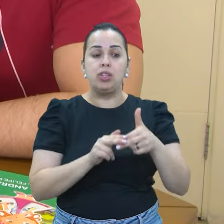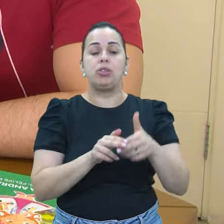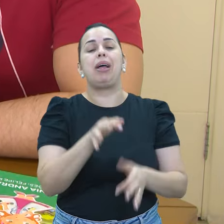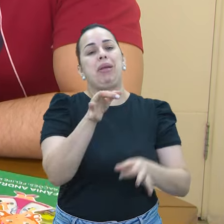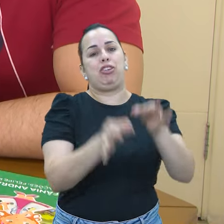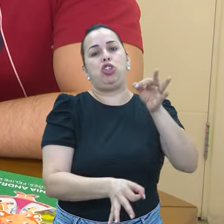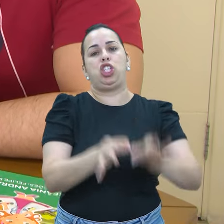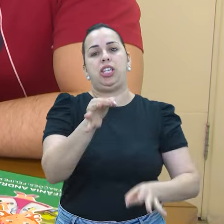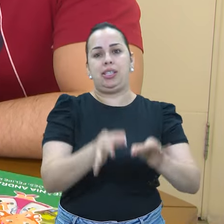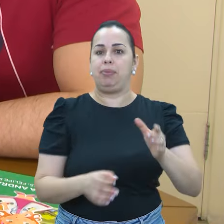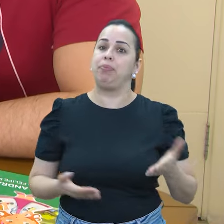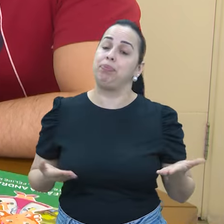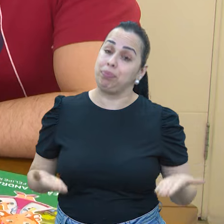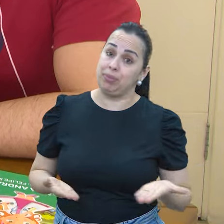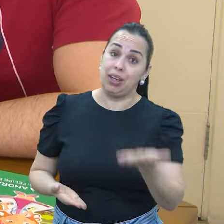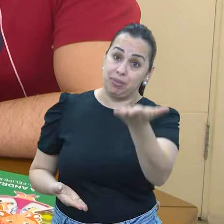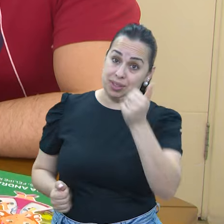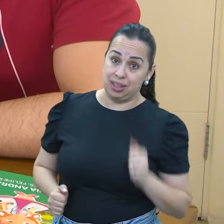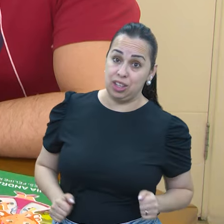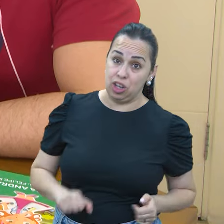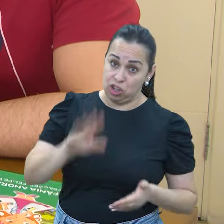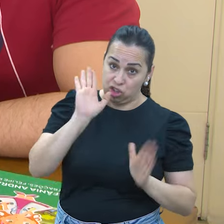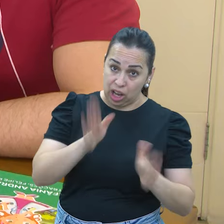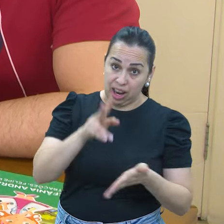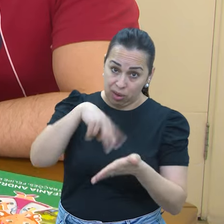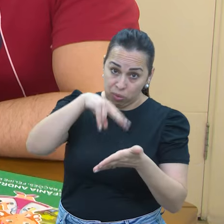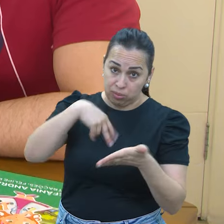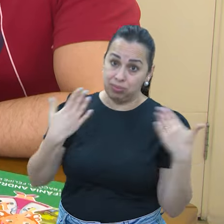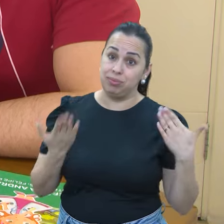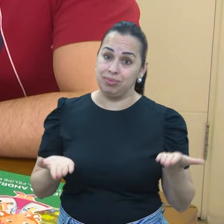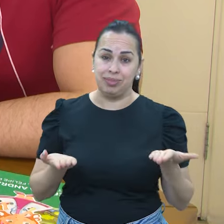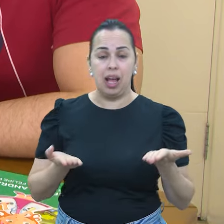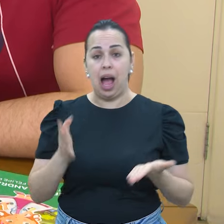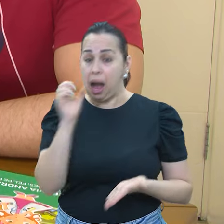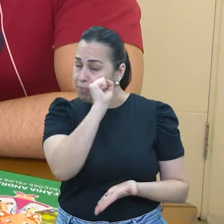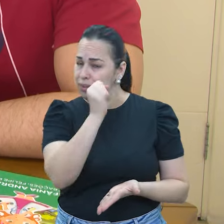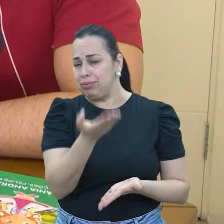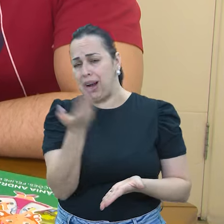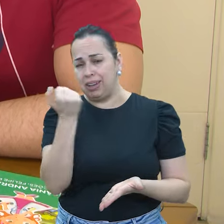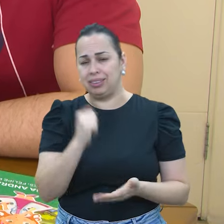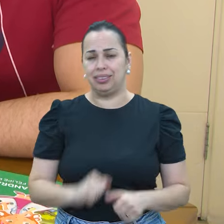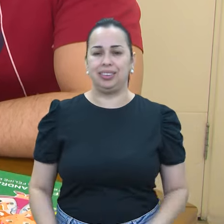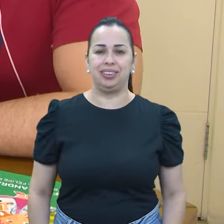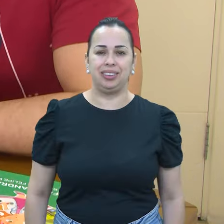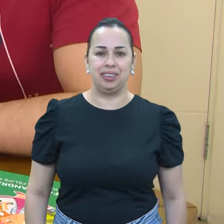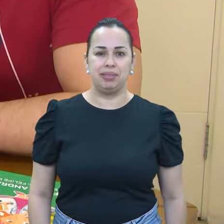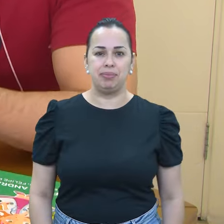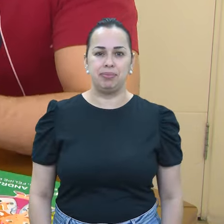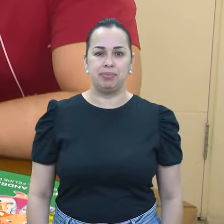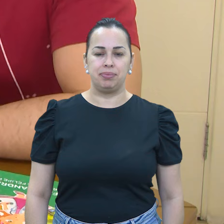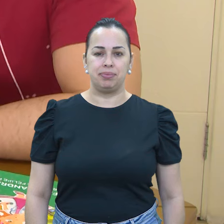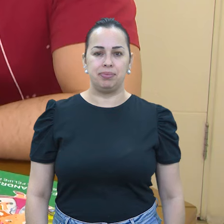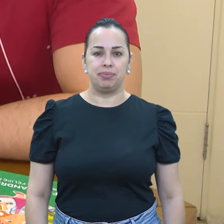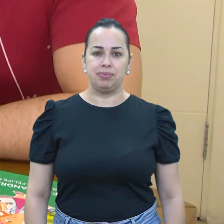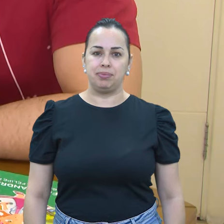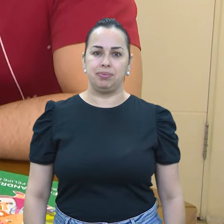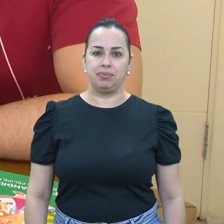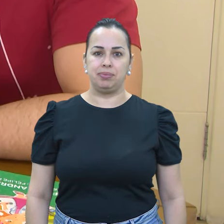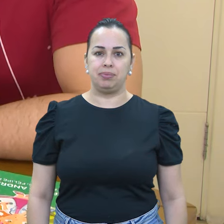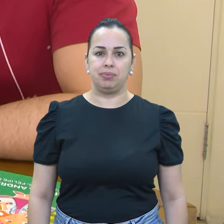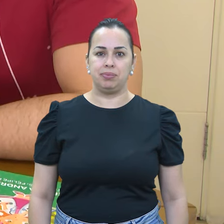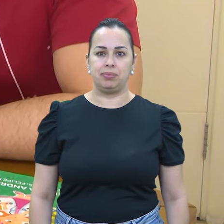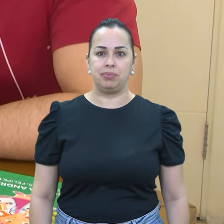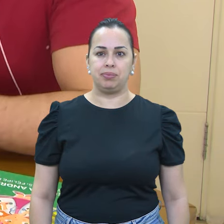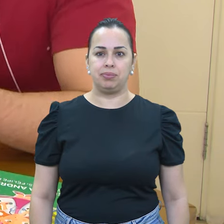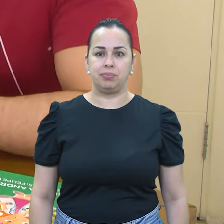trazer uma sociedade mais esclarecida e eu acredito que, por isso, uma sociedade mais justa também. E você, já leu alguma